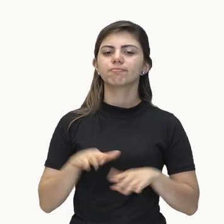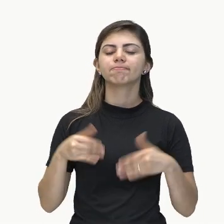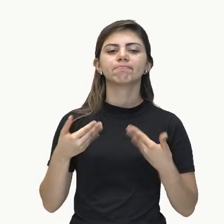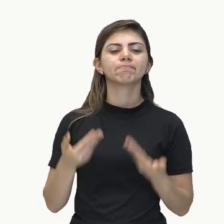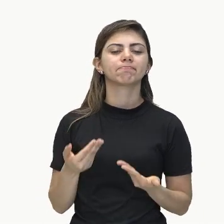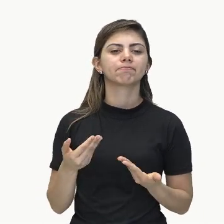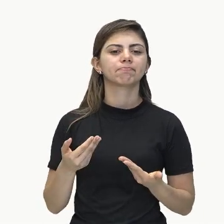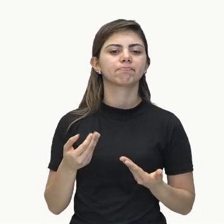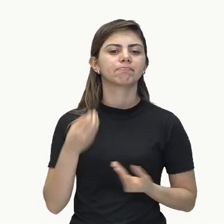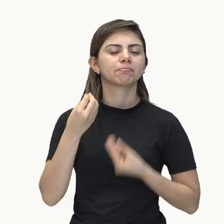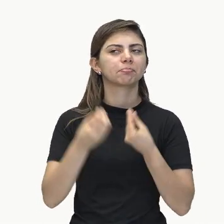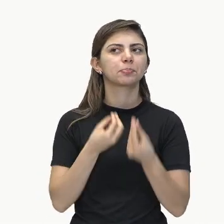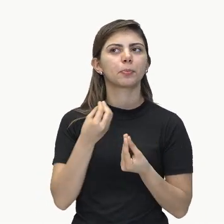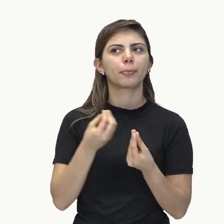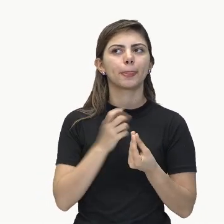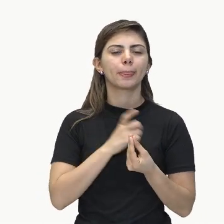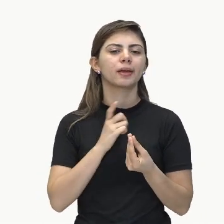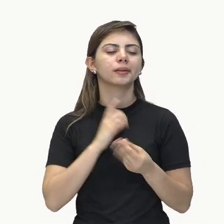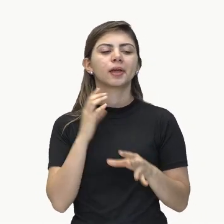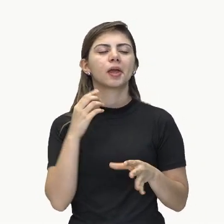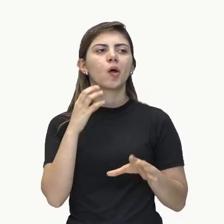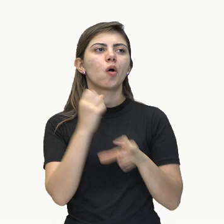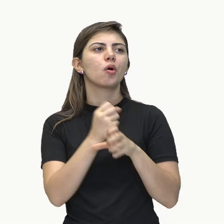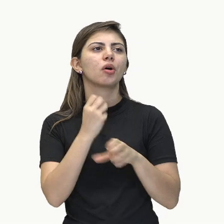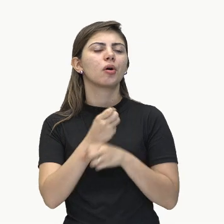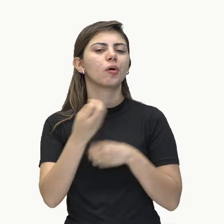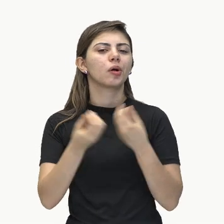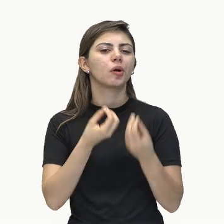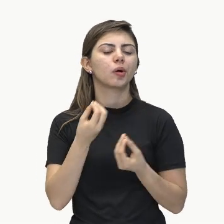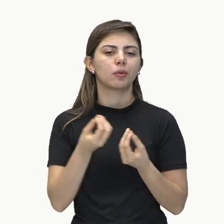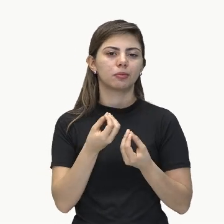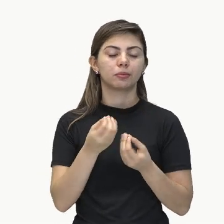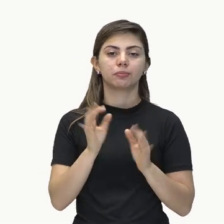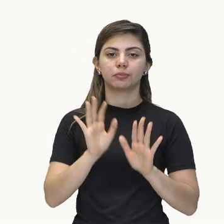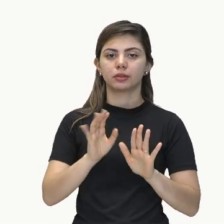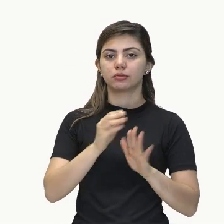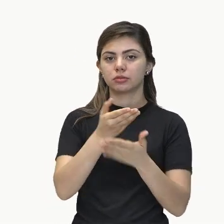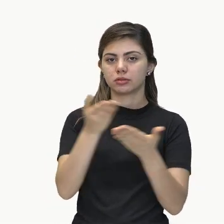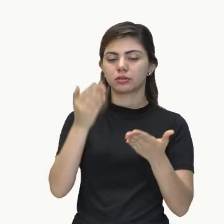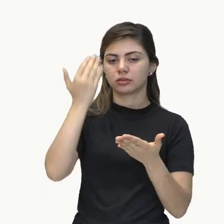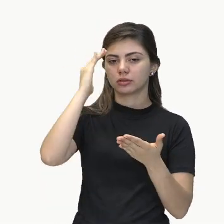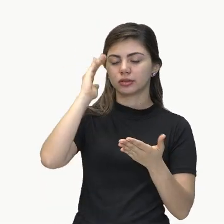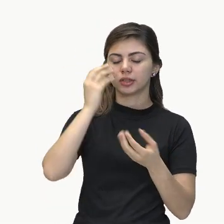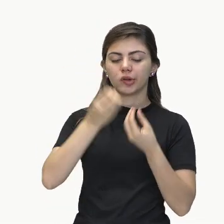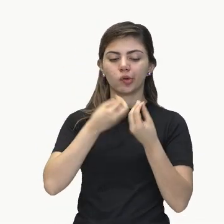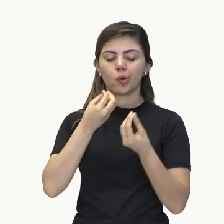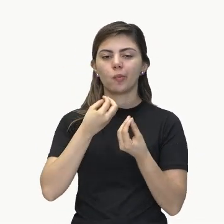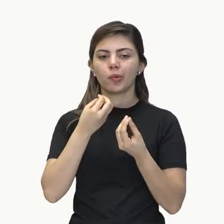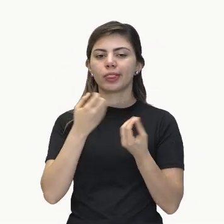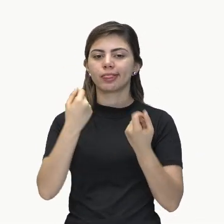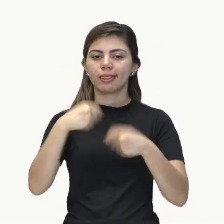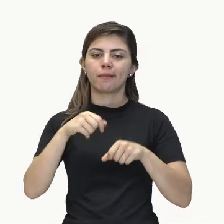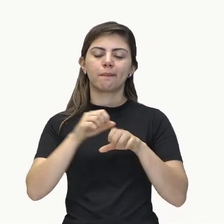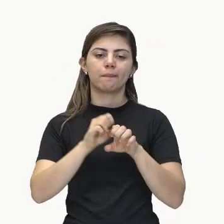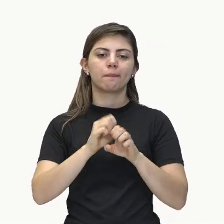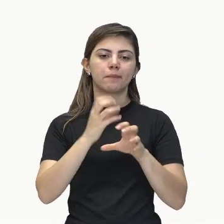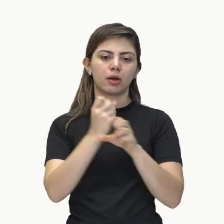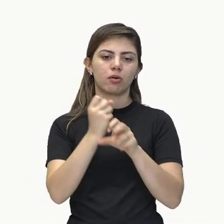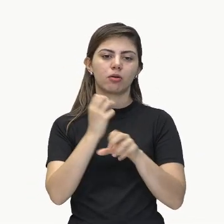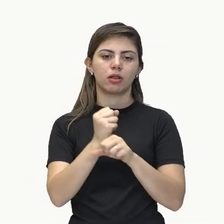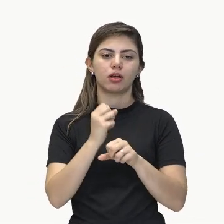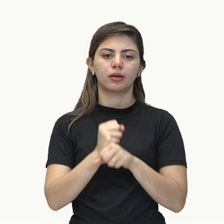Então, qual seria aqui o conjunto solução? É só para vocês entenderem como é que funciona um sistema. Aqui o